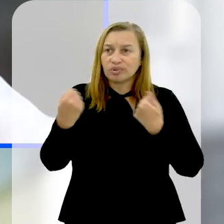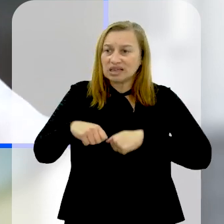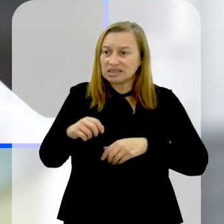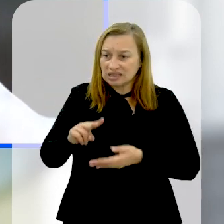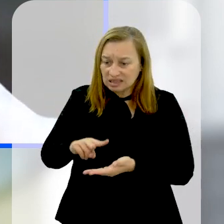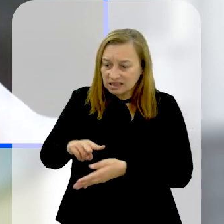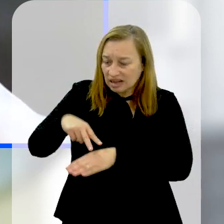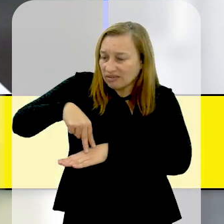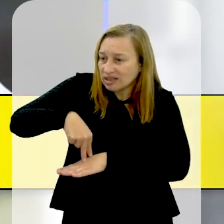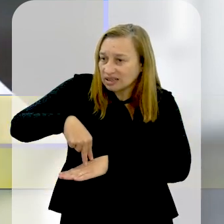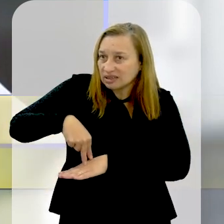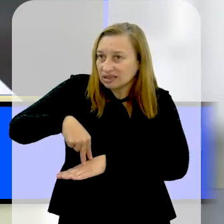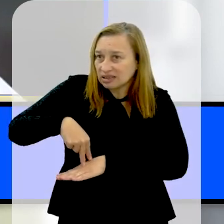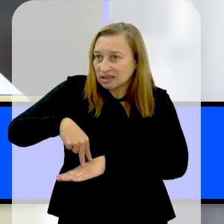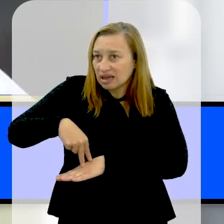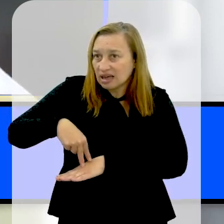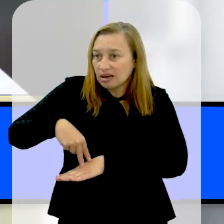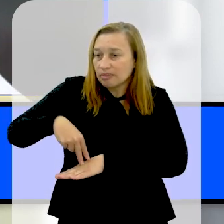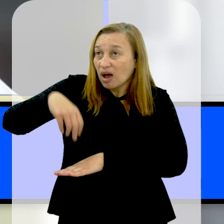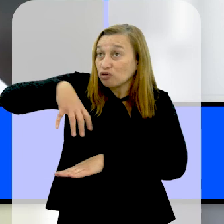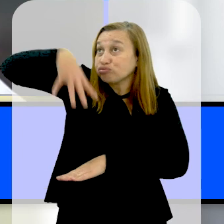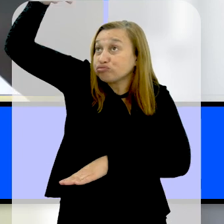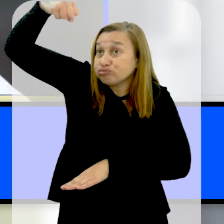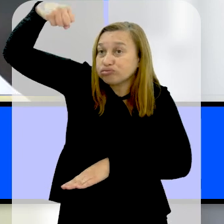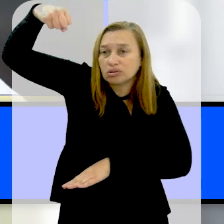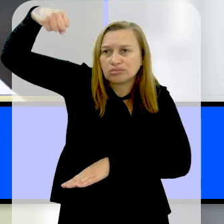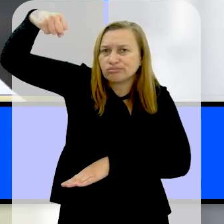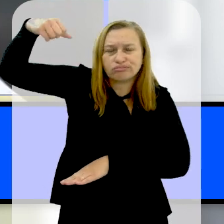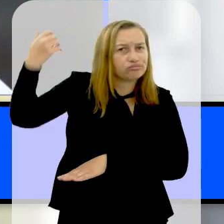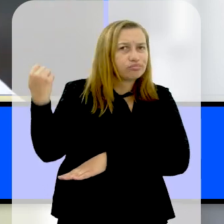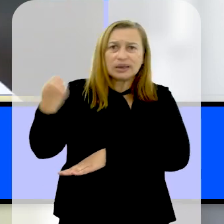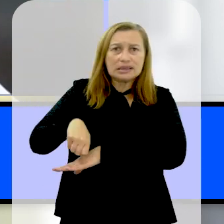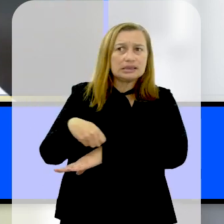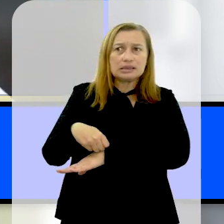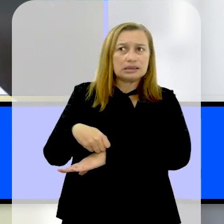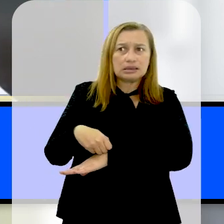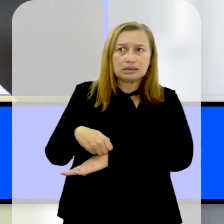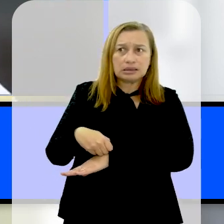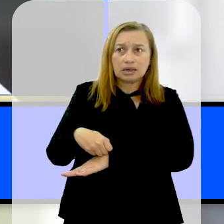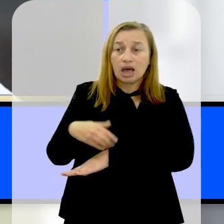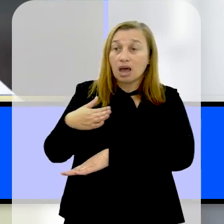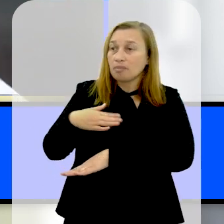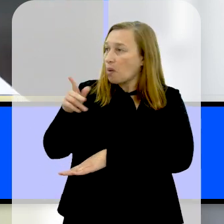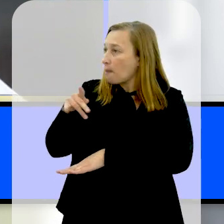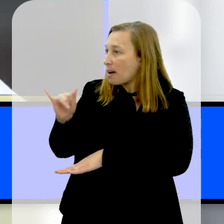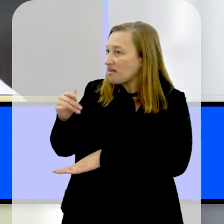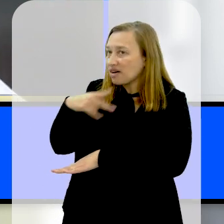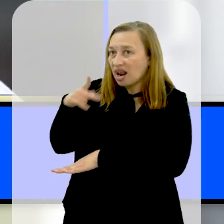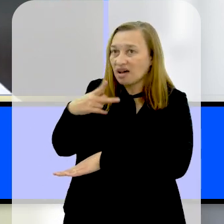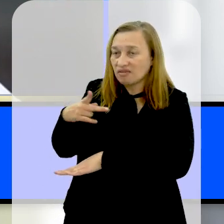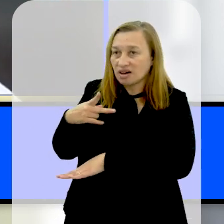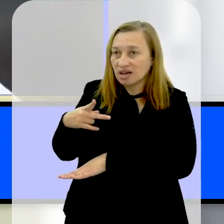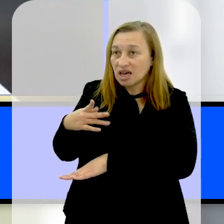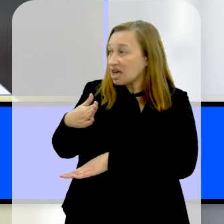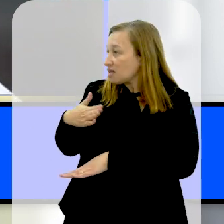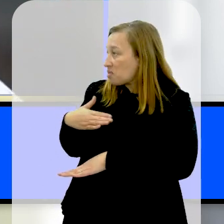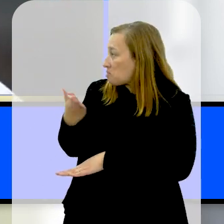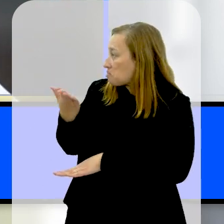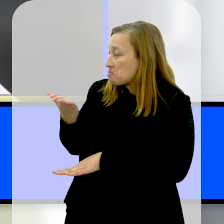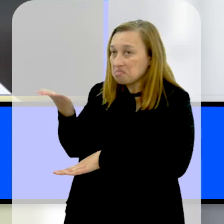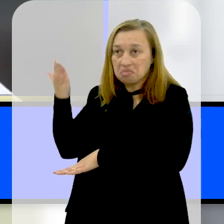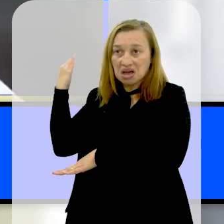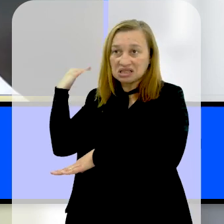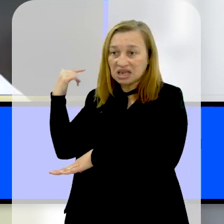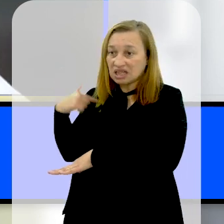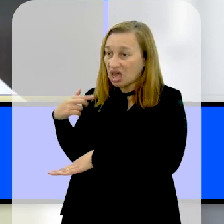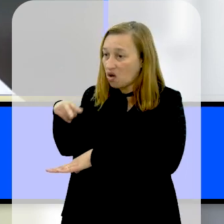precisa levantar da cama para apagar a luz. Você não precisa mais. Que meu pai até fala muito isso, porque